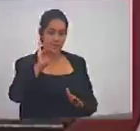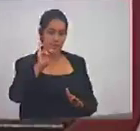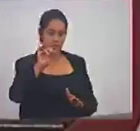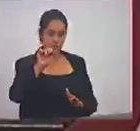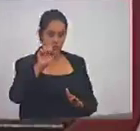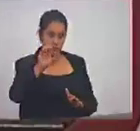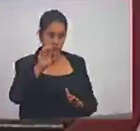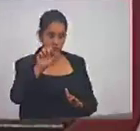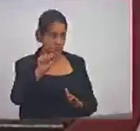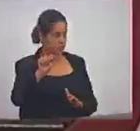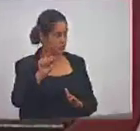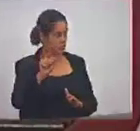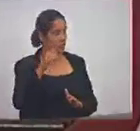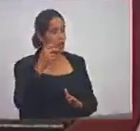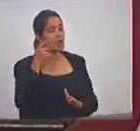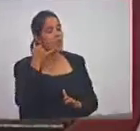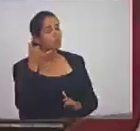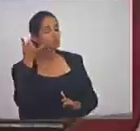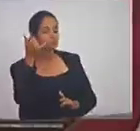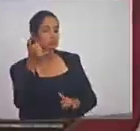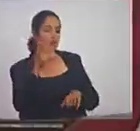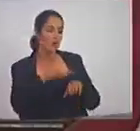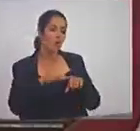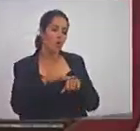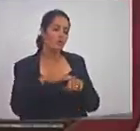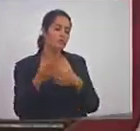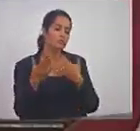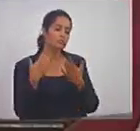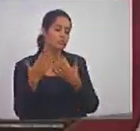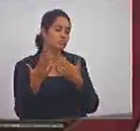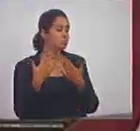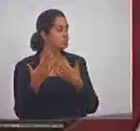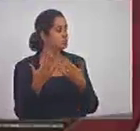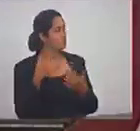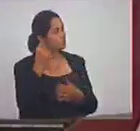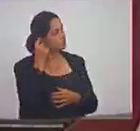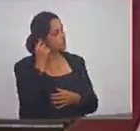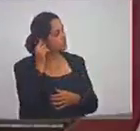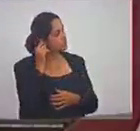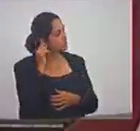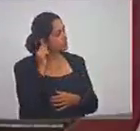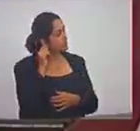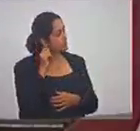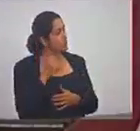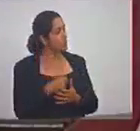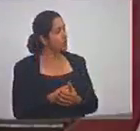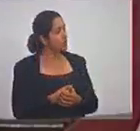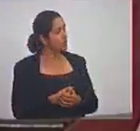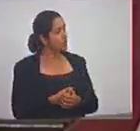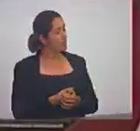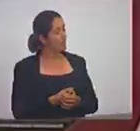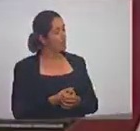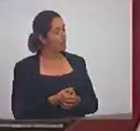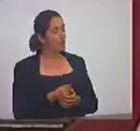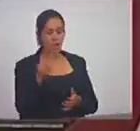e eu não vou falar sobre o fato para não poder expor ninguém. A intenção não é se autopromover, é elogiar. E